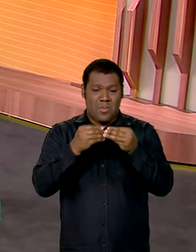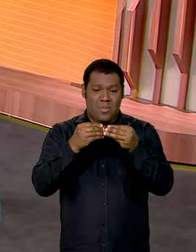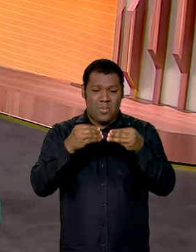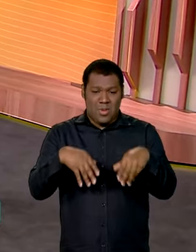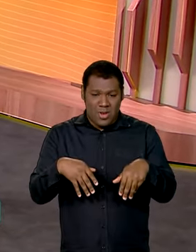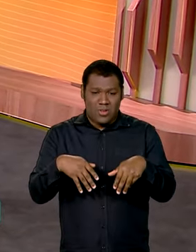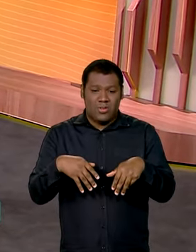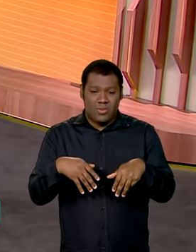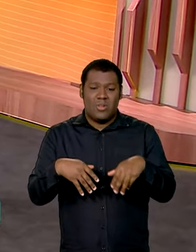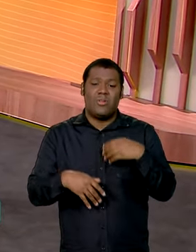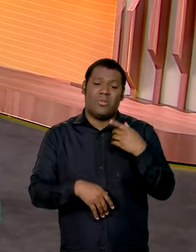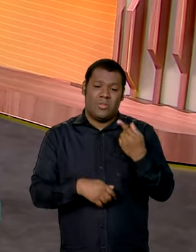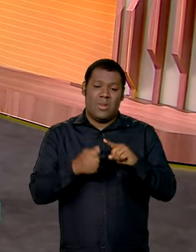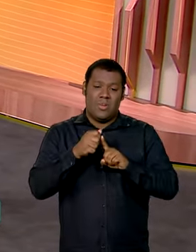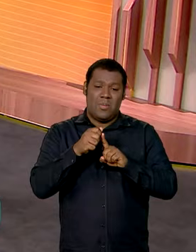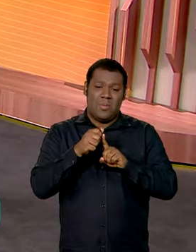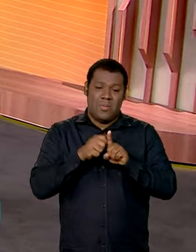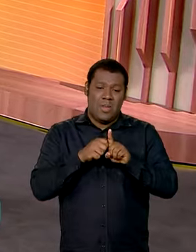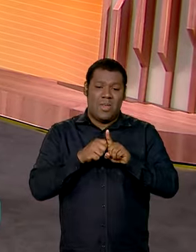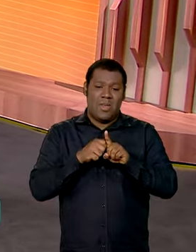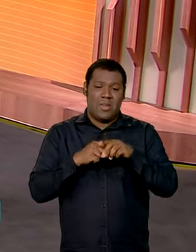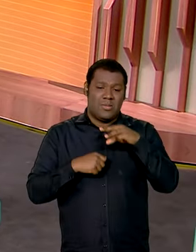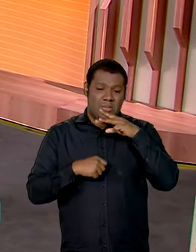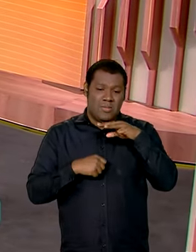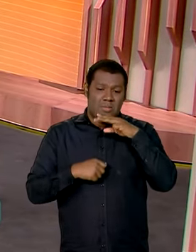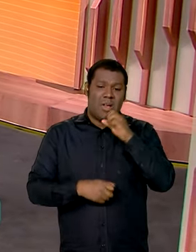começo de 2024, agora no mês de março,